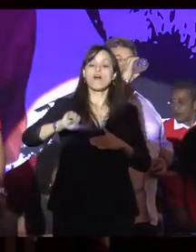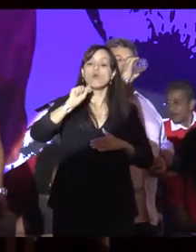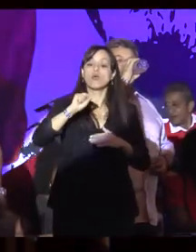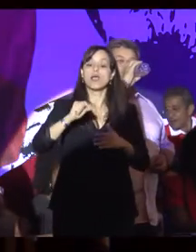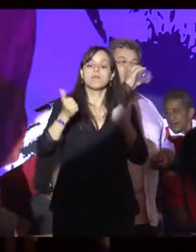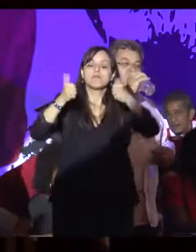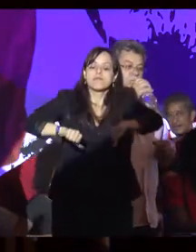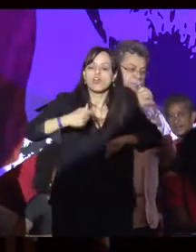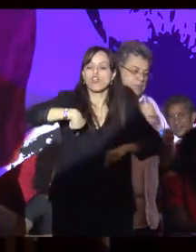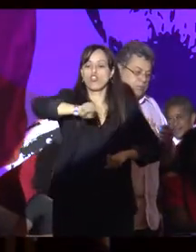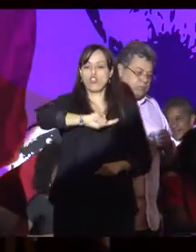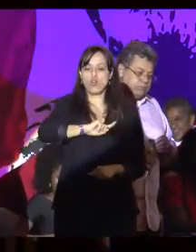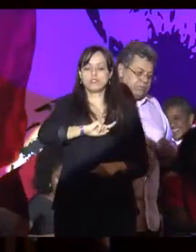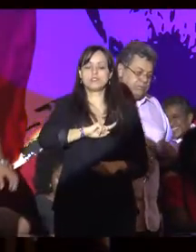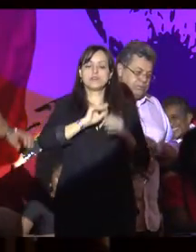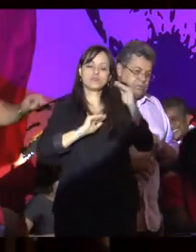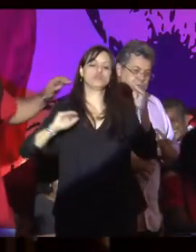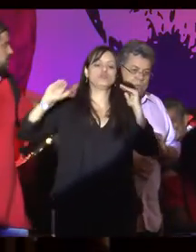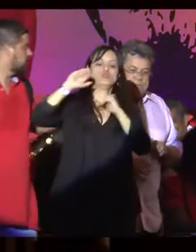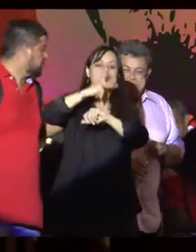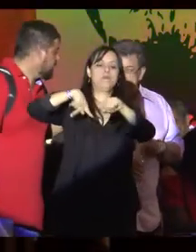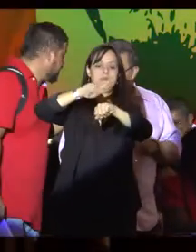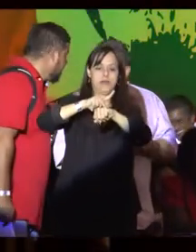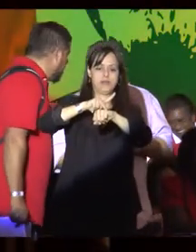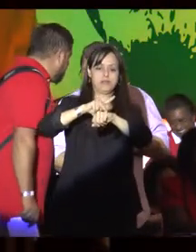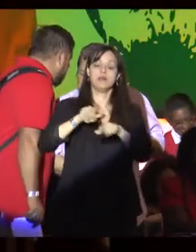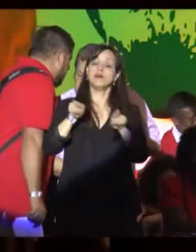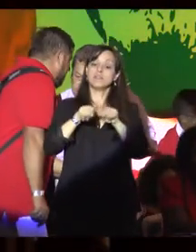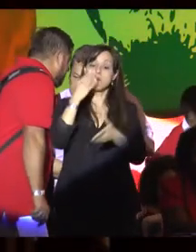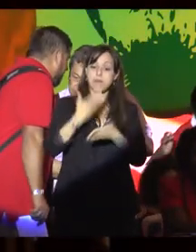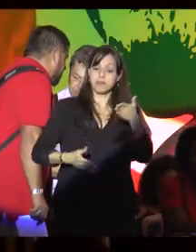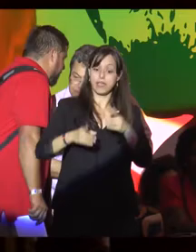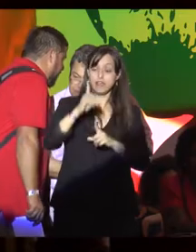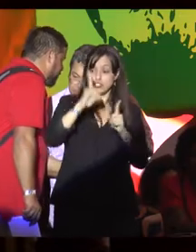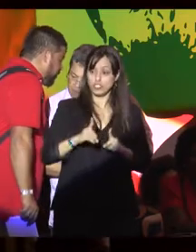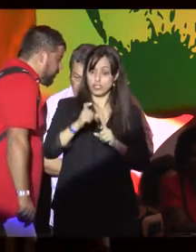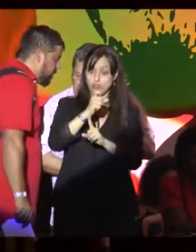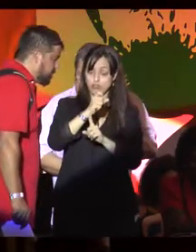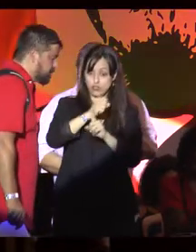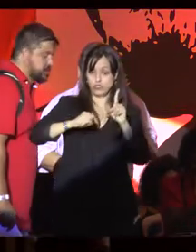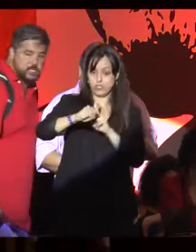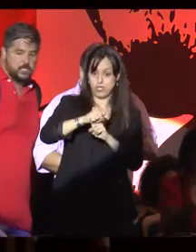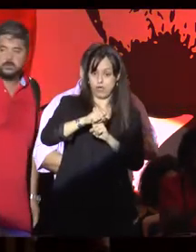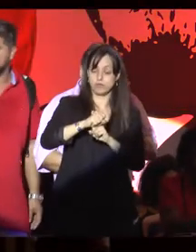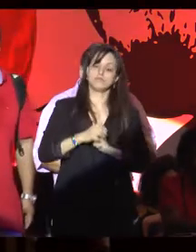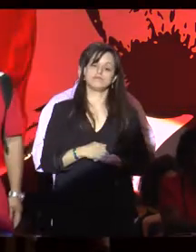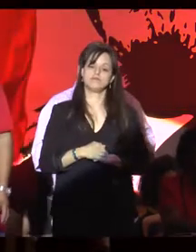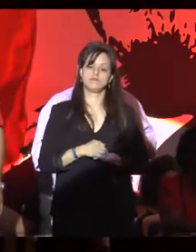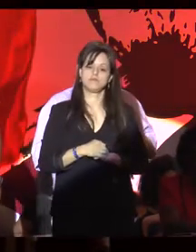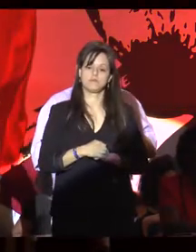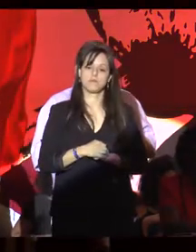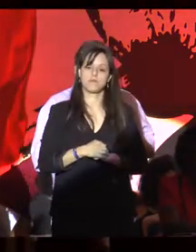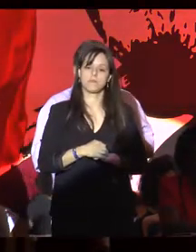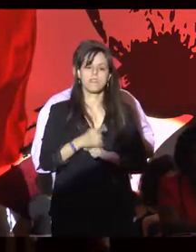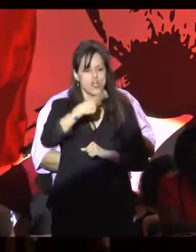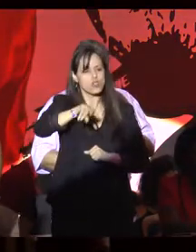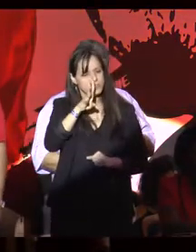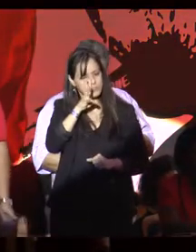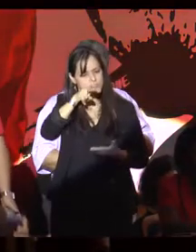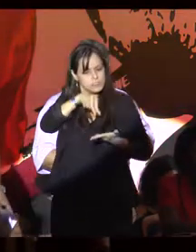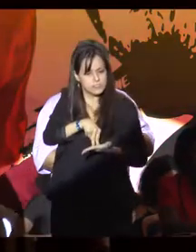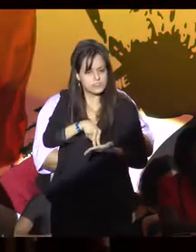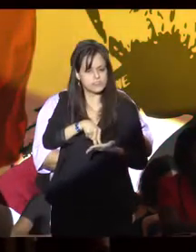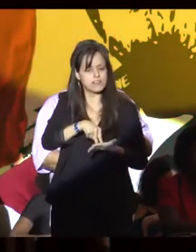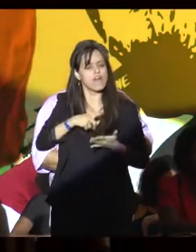os direitos sociais. Mais uma vez, o PT se levanta para defender o Brasil e o povo brasileiro. Resiste,